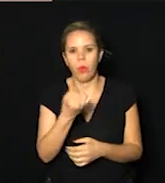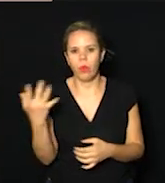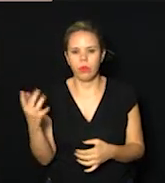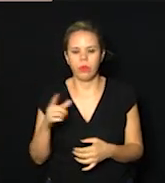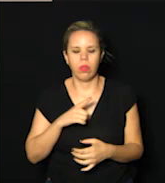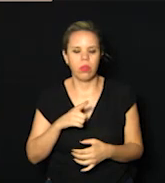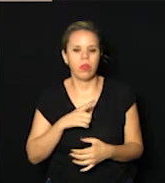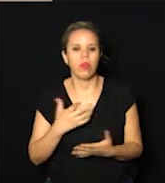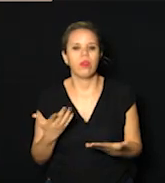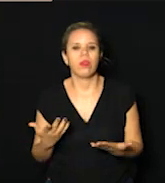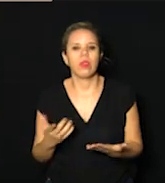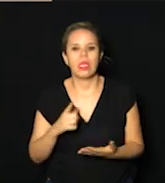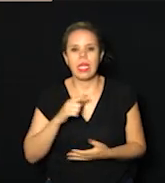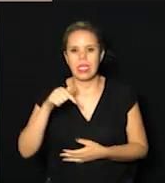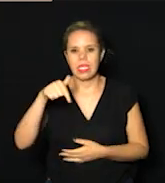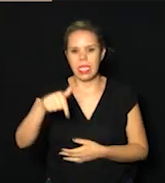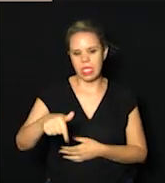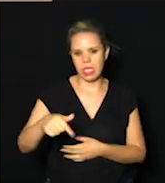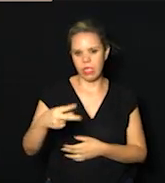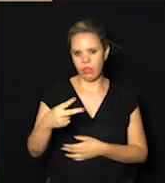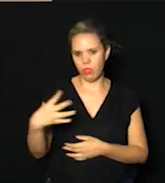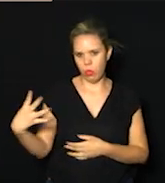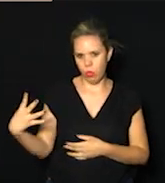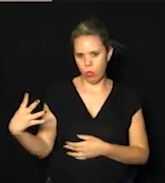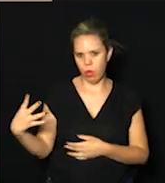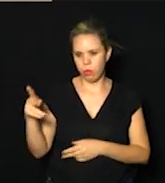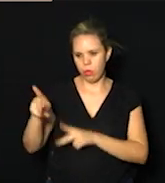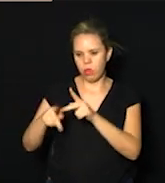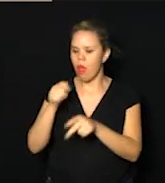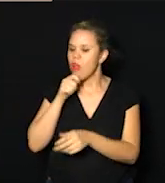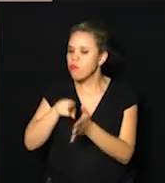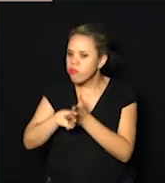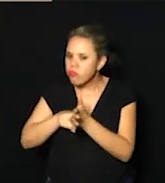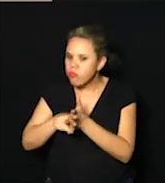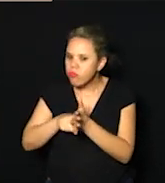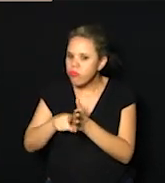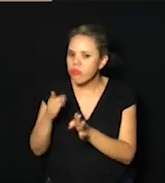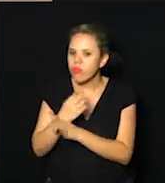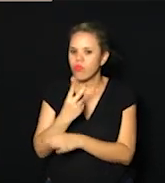covid-19.campinas.sp.gov.br. Temos 724 casos de investigação,